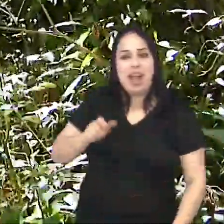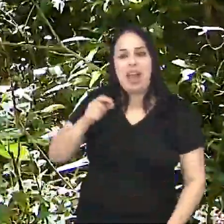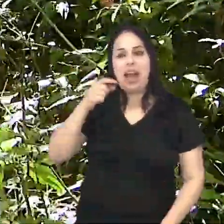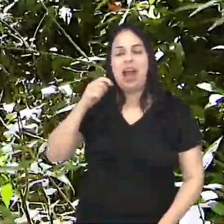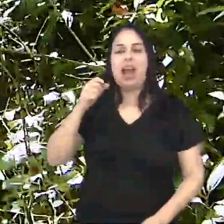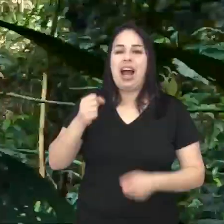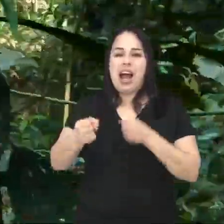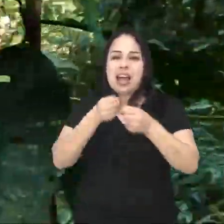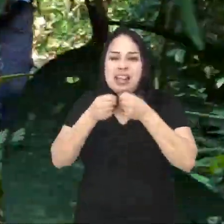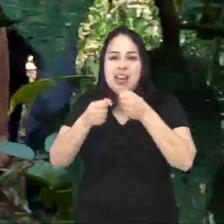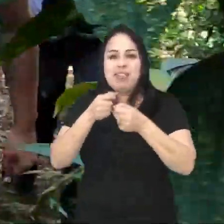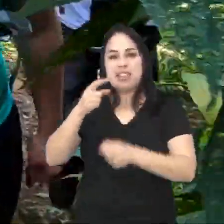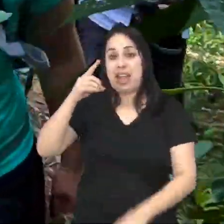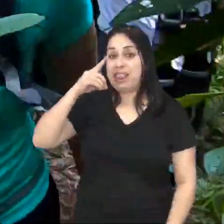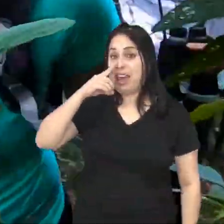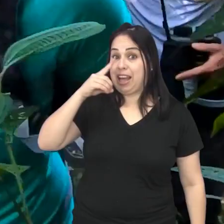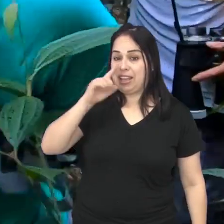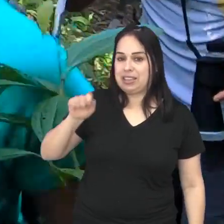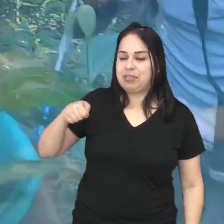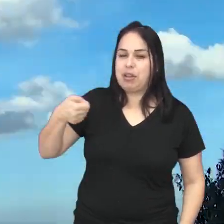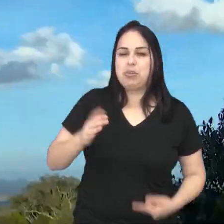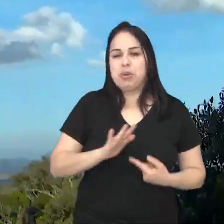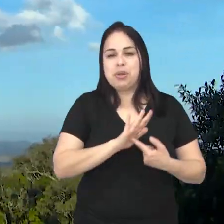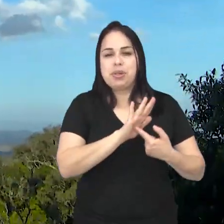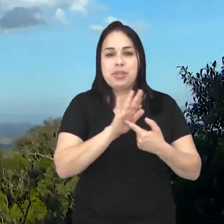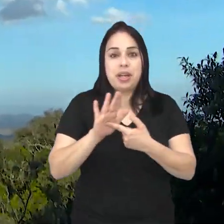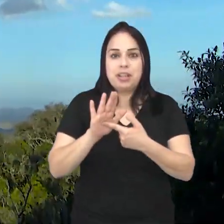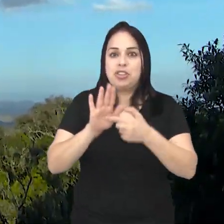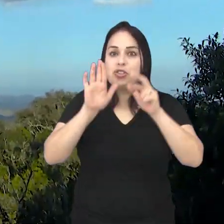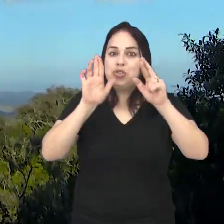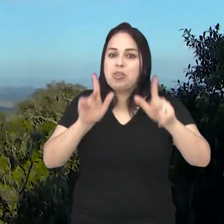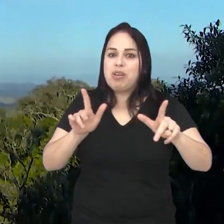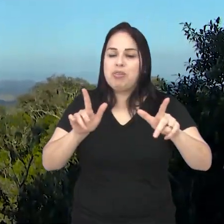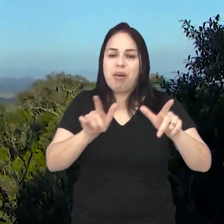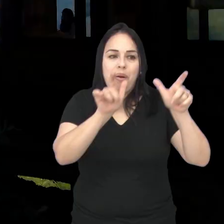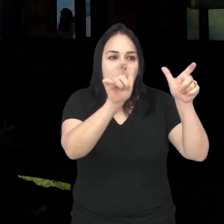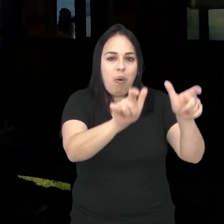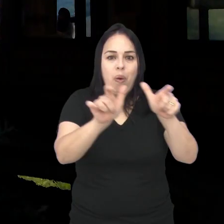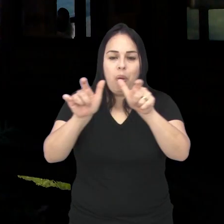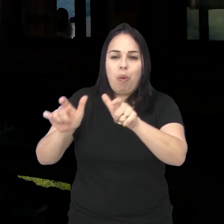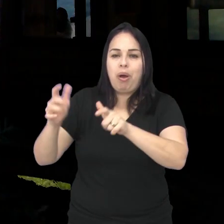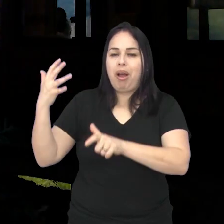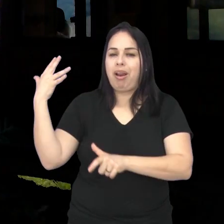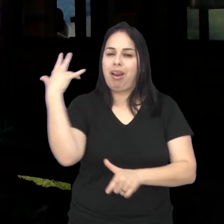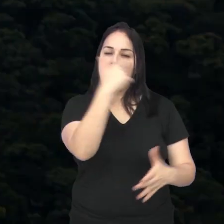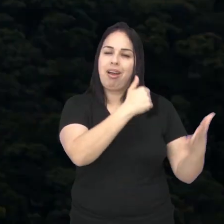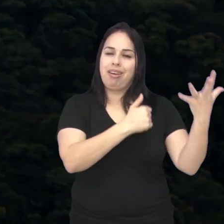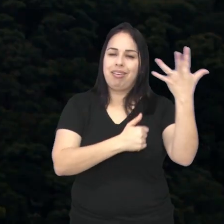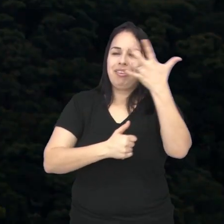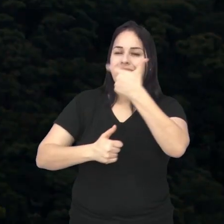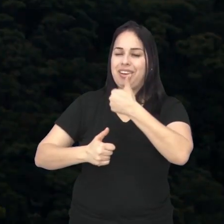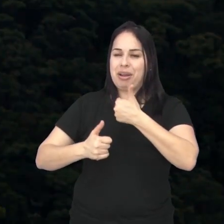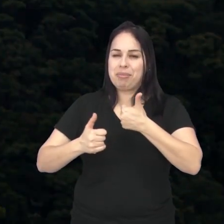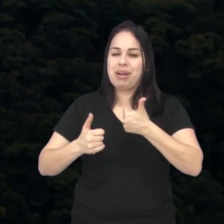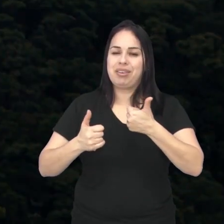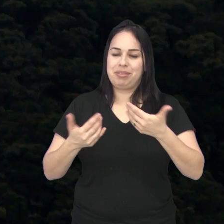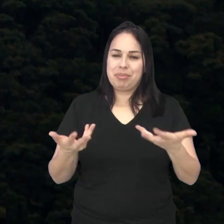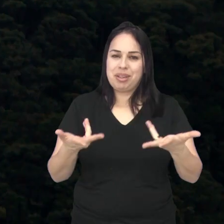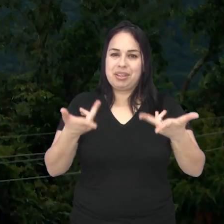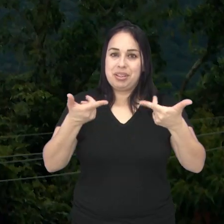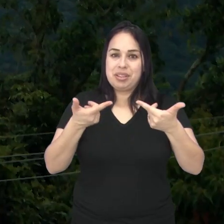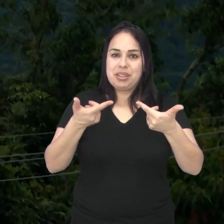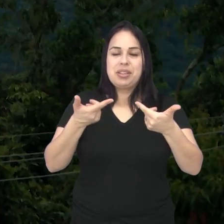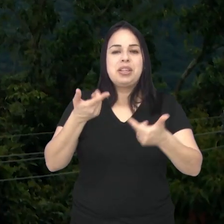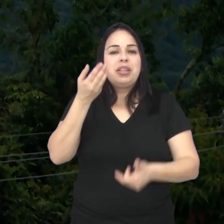comandada pela jornalista Dani Rivas vai te apresentar de um jeito diferente e inusitado os mais lindos cenários de São José dos Campos